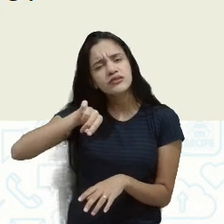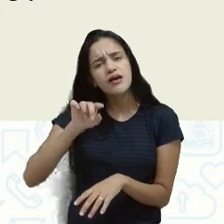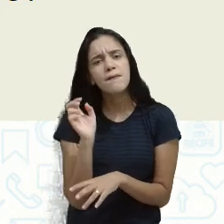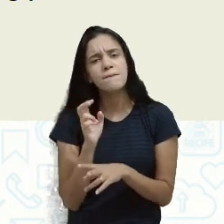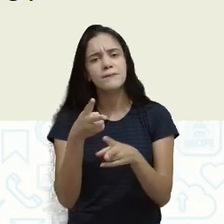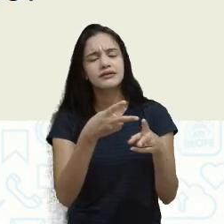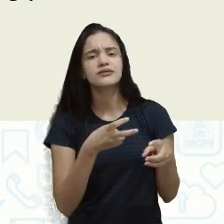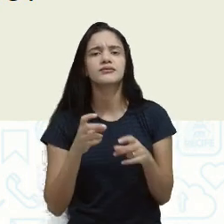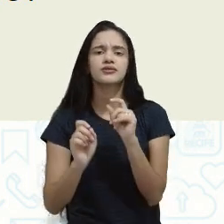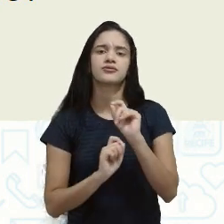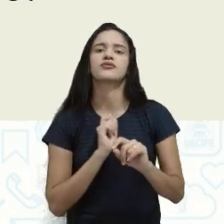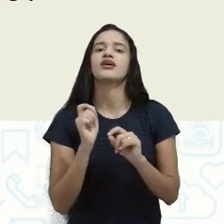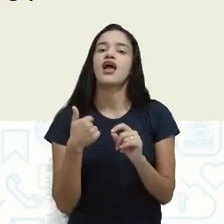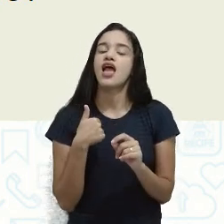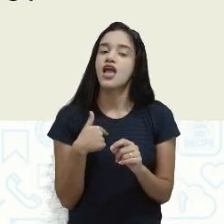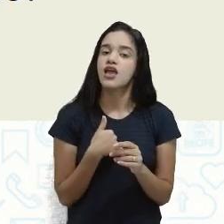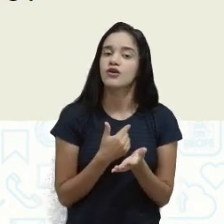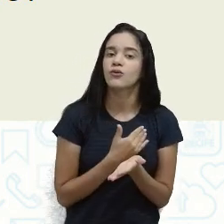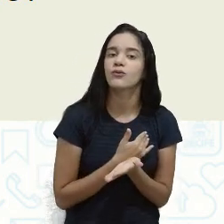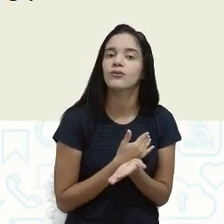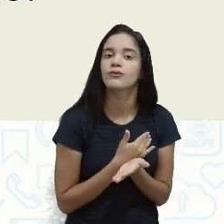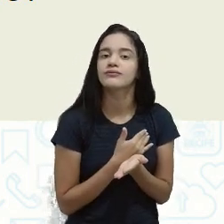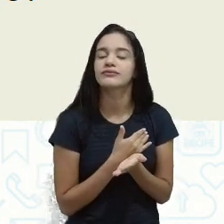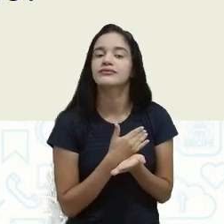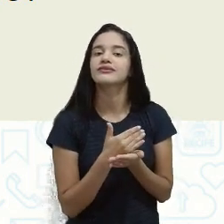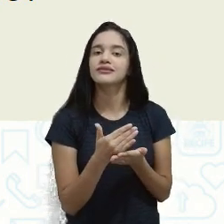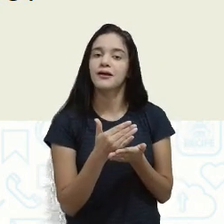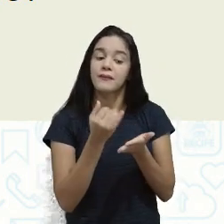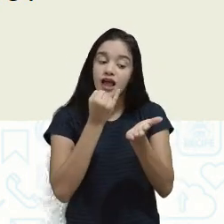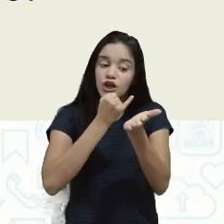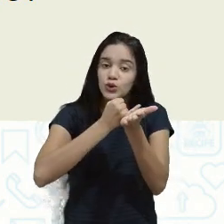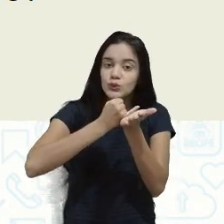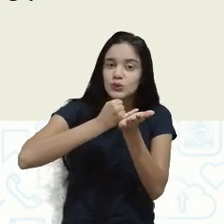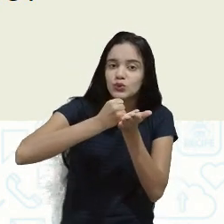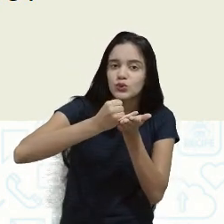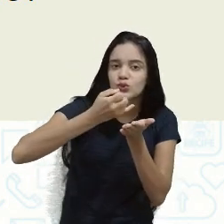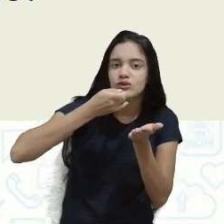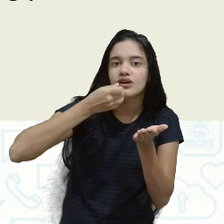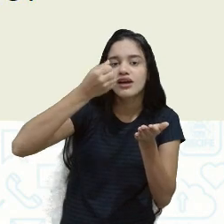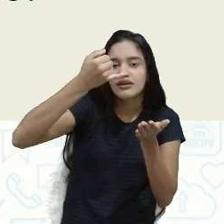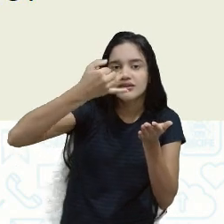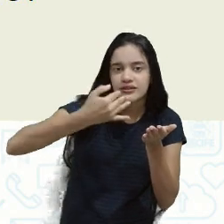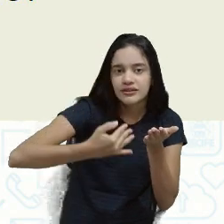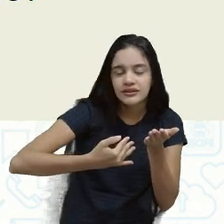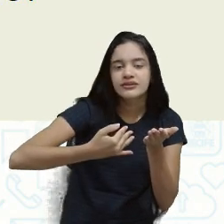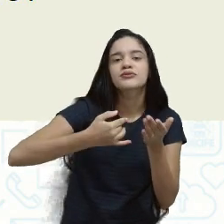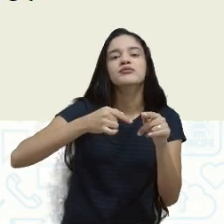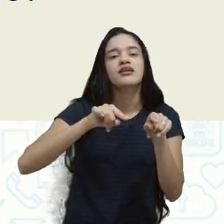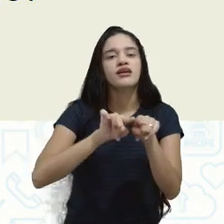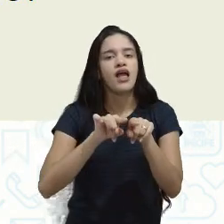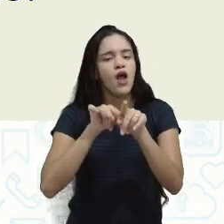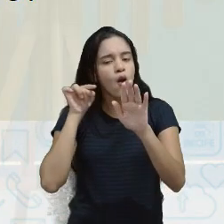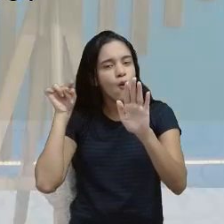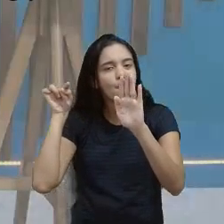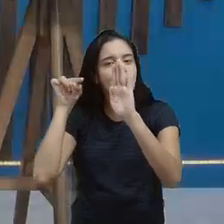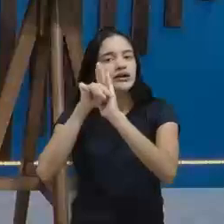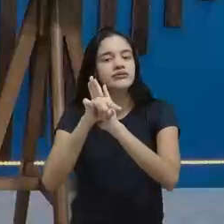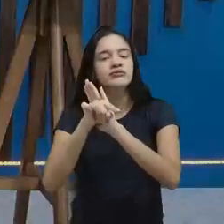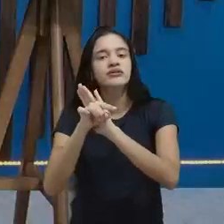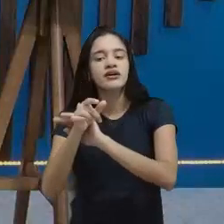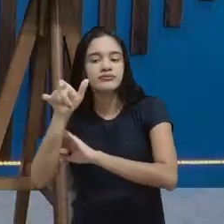que ali, não é? Eu iniciei, não é? Eu introduzi a fala, eu fiz a pergunta